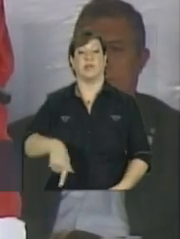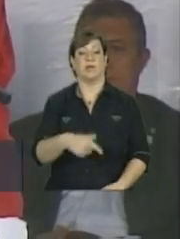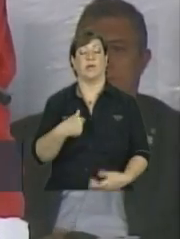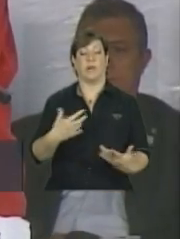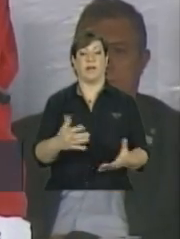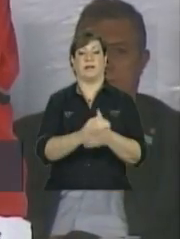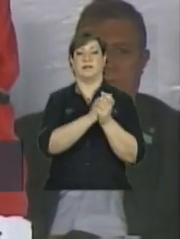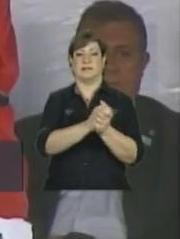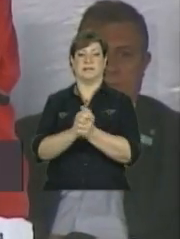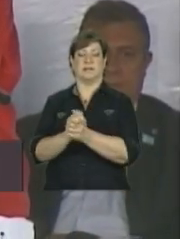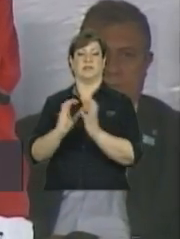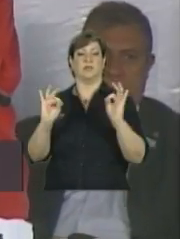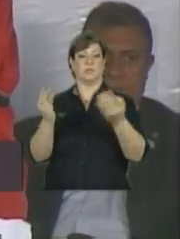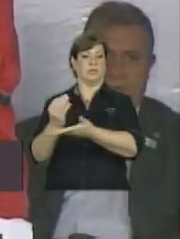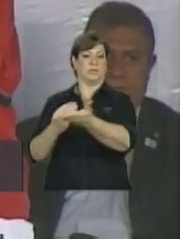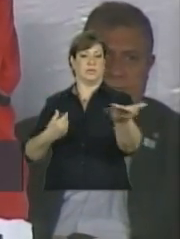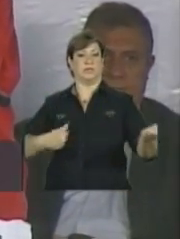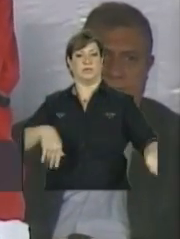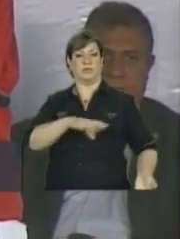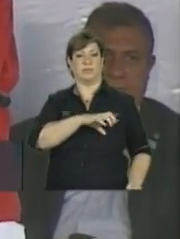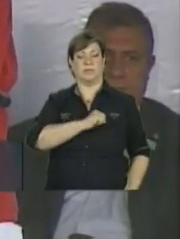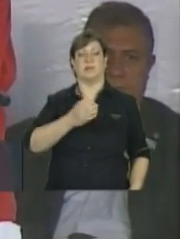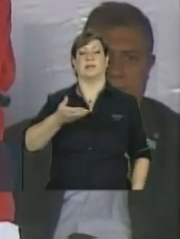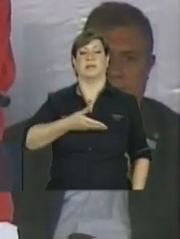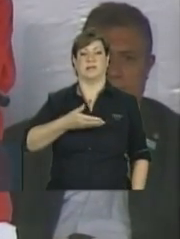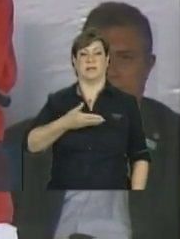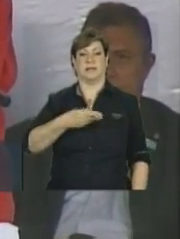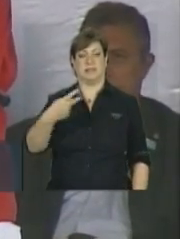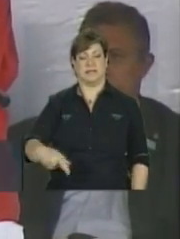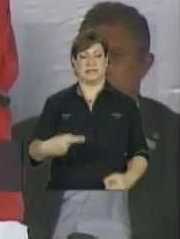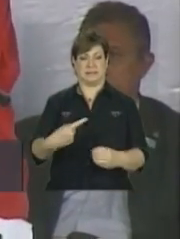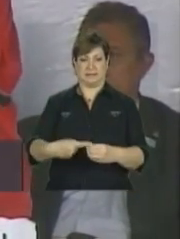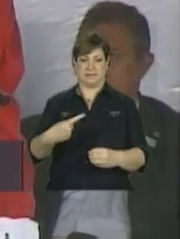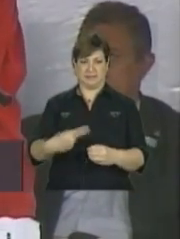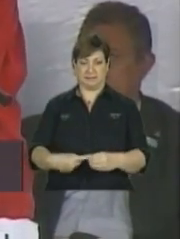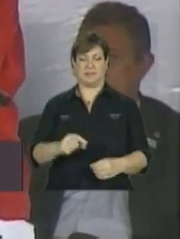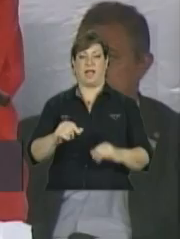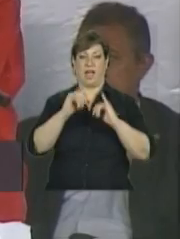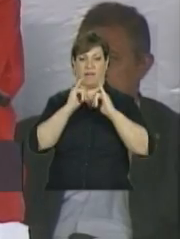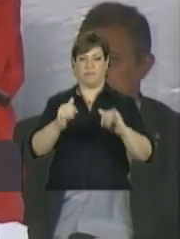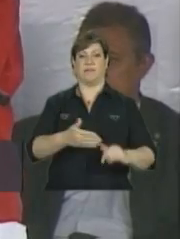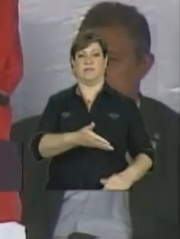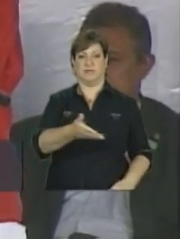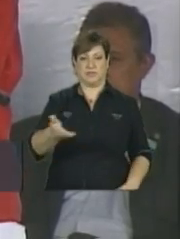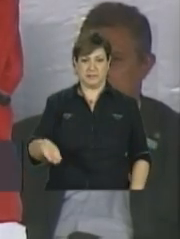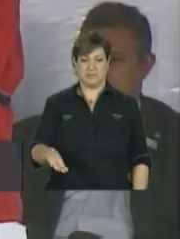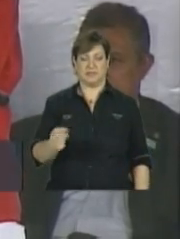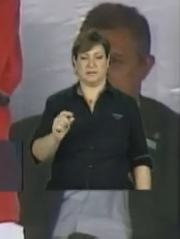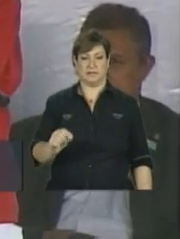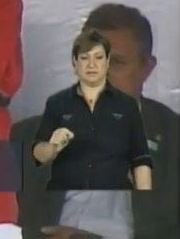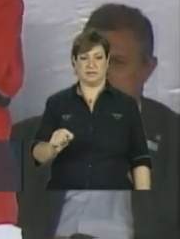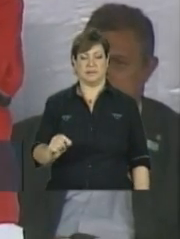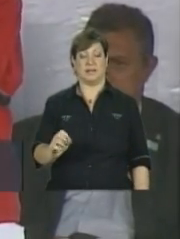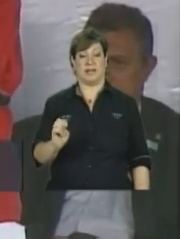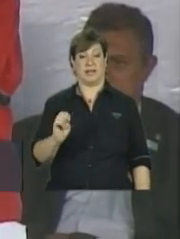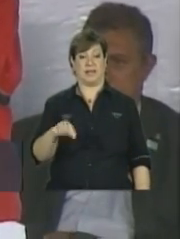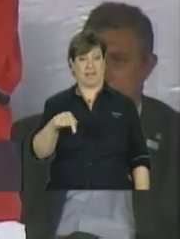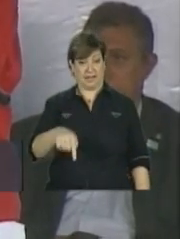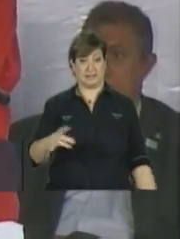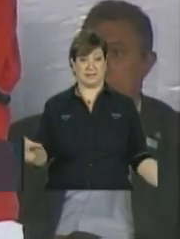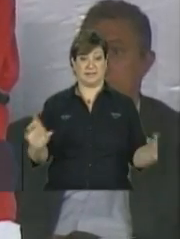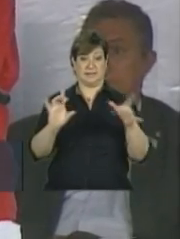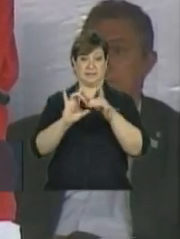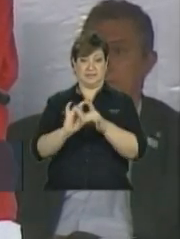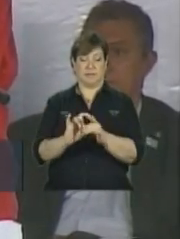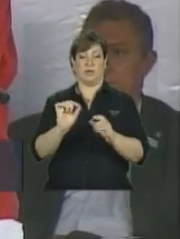todos aqui, nossos queridos amigos de Maracanaú, dizer para vocês que essa